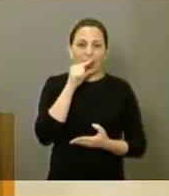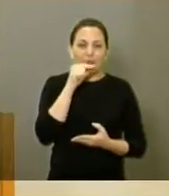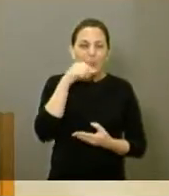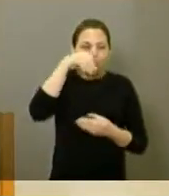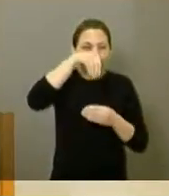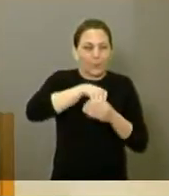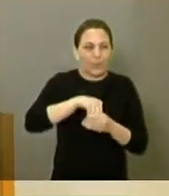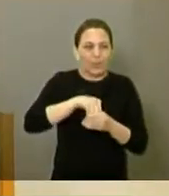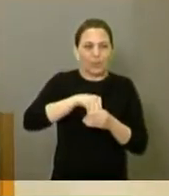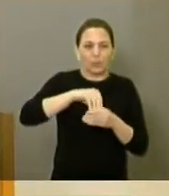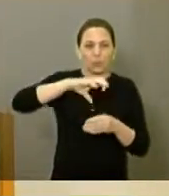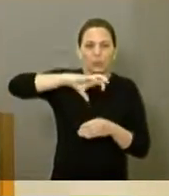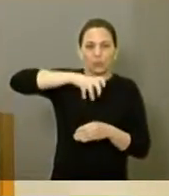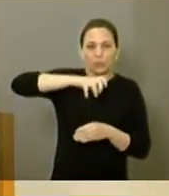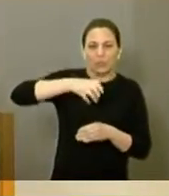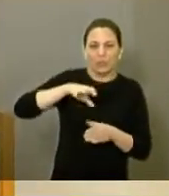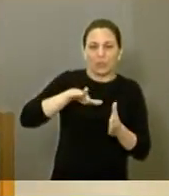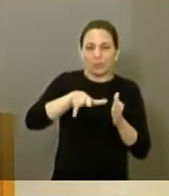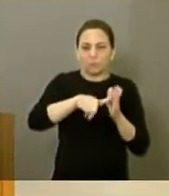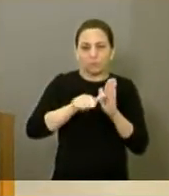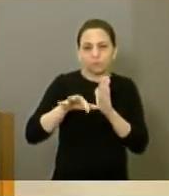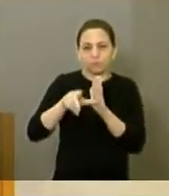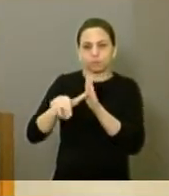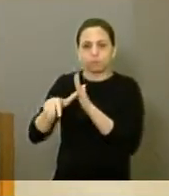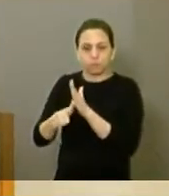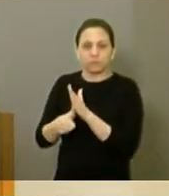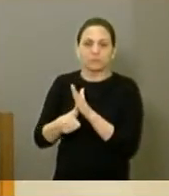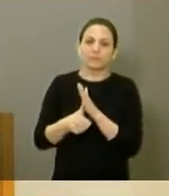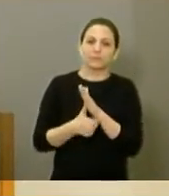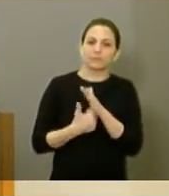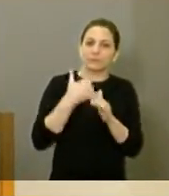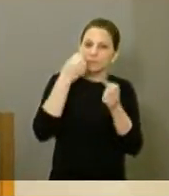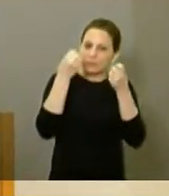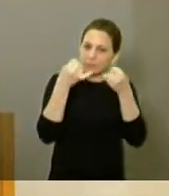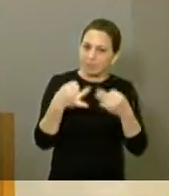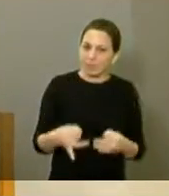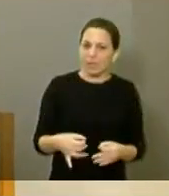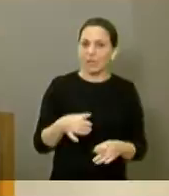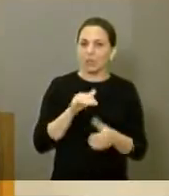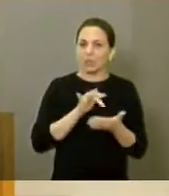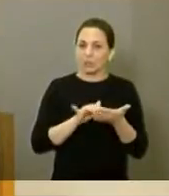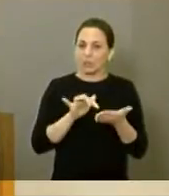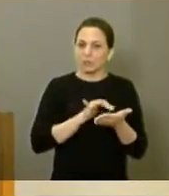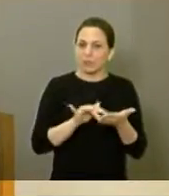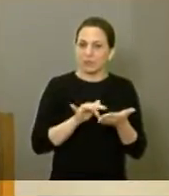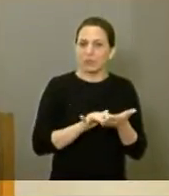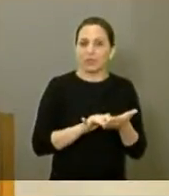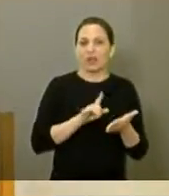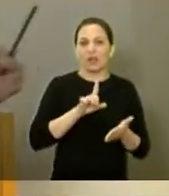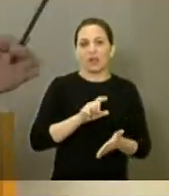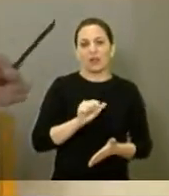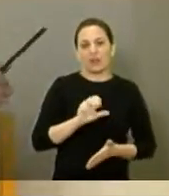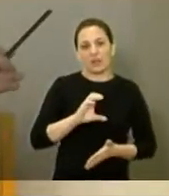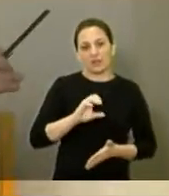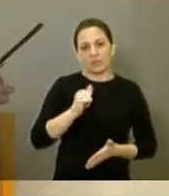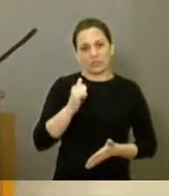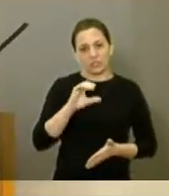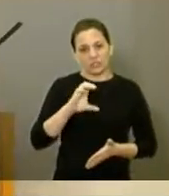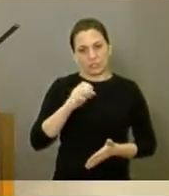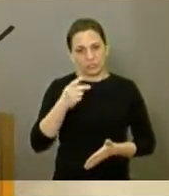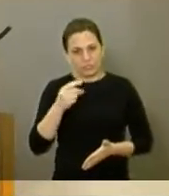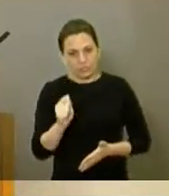as torneiras roubaram como falei com o secretário na época levou lá chichilla lixo lá não tem